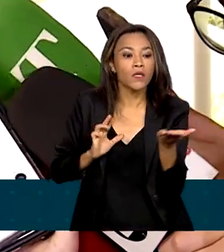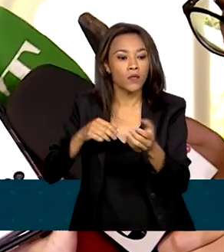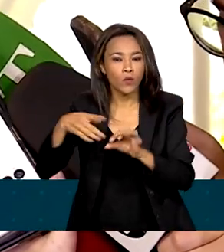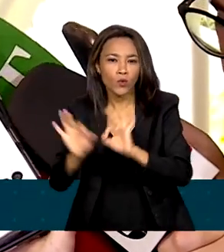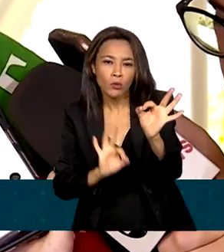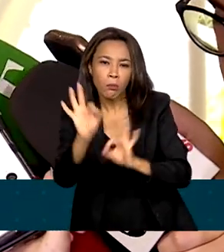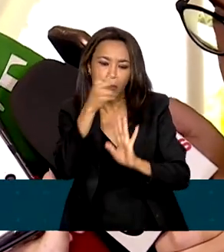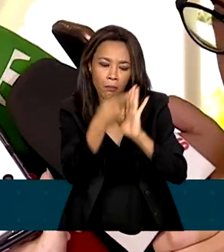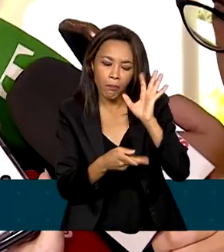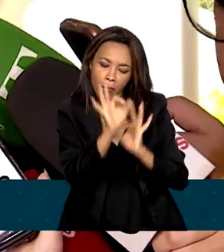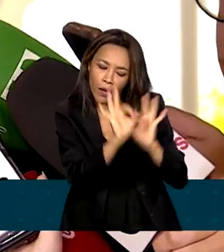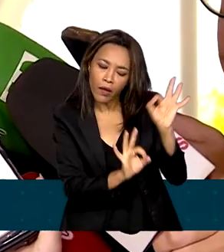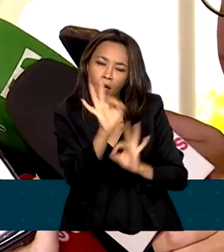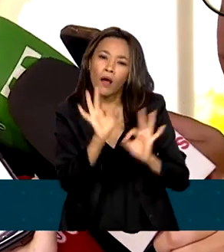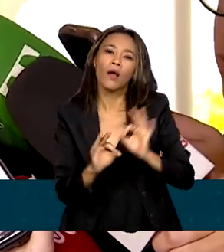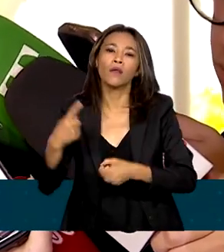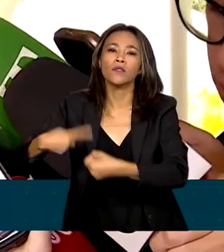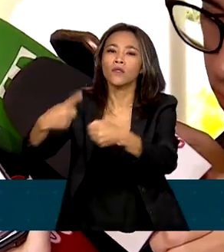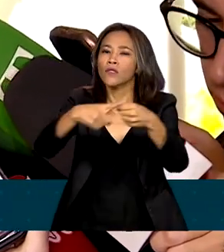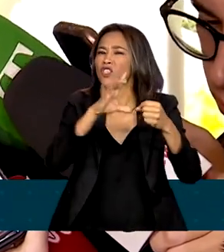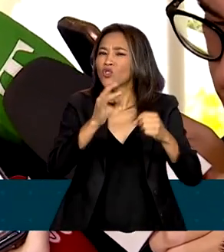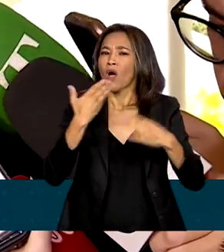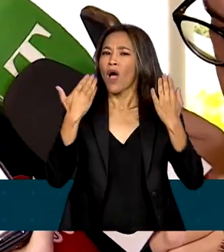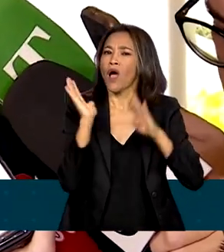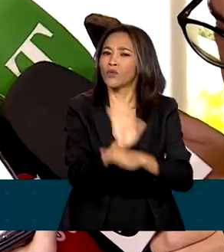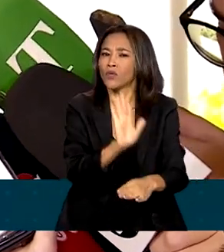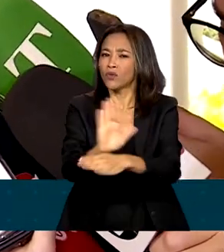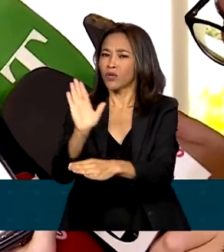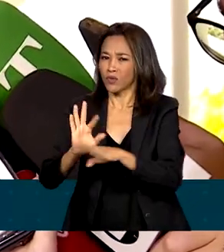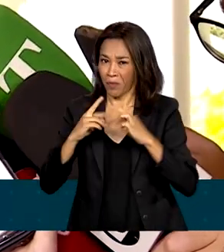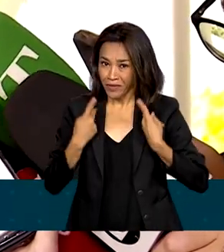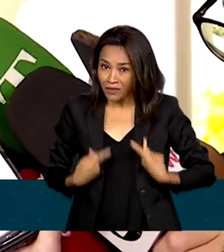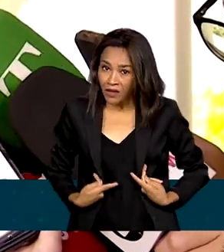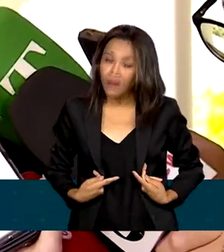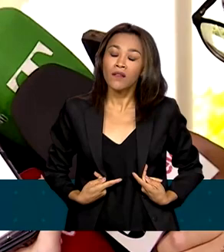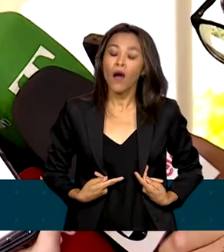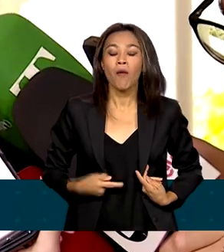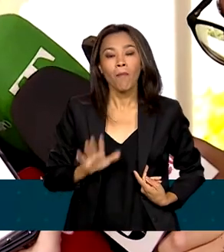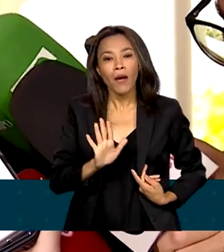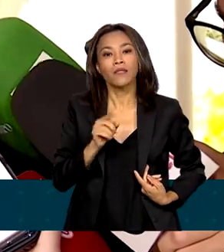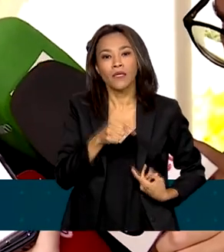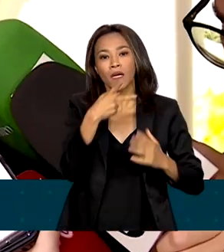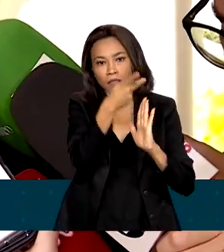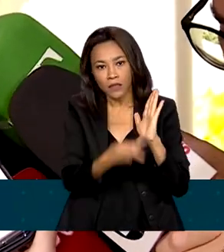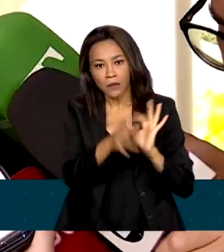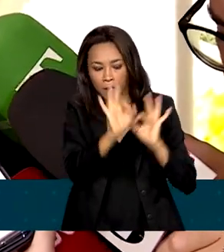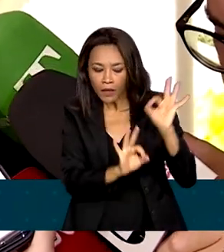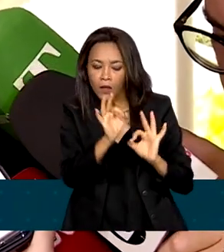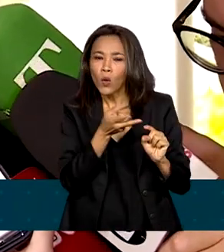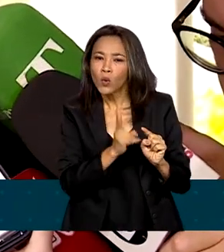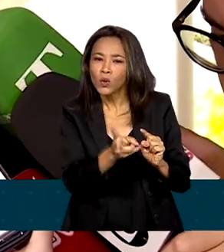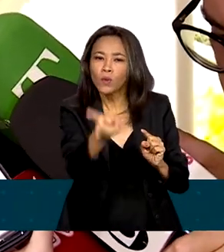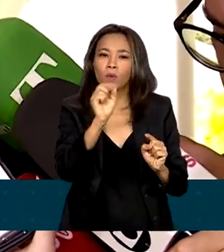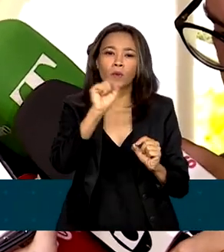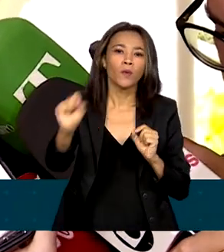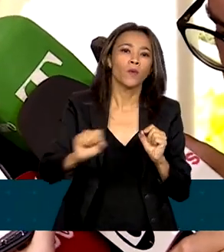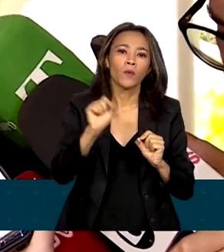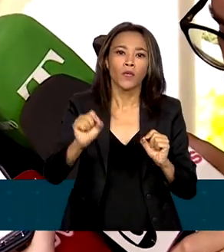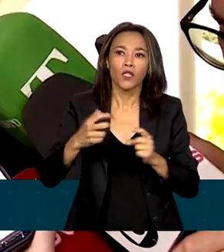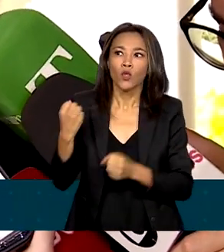ficassem apenas na ajuda humanitária, mas que já fosse também trabalhando os planos de restabelecimento e